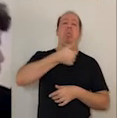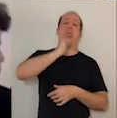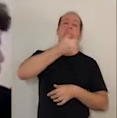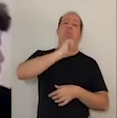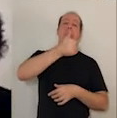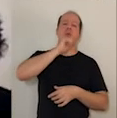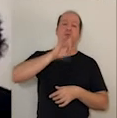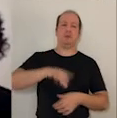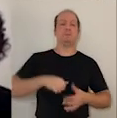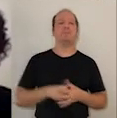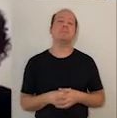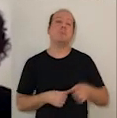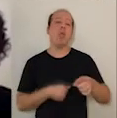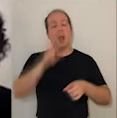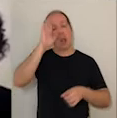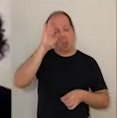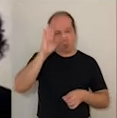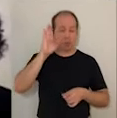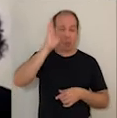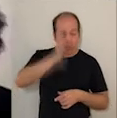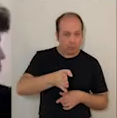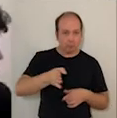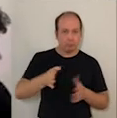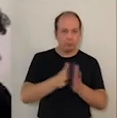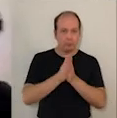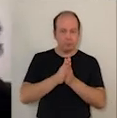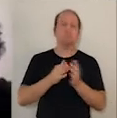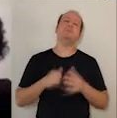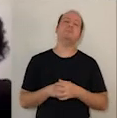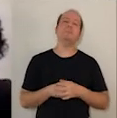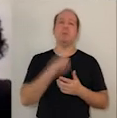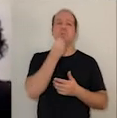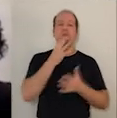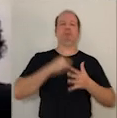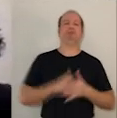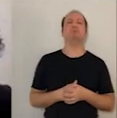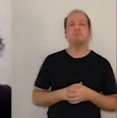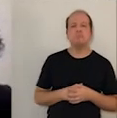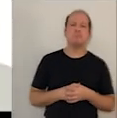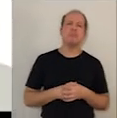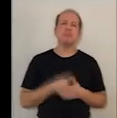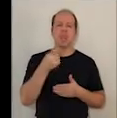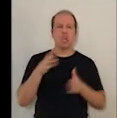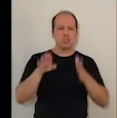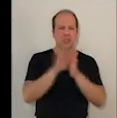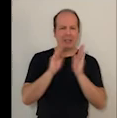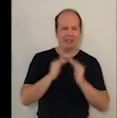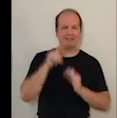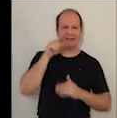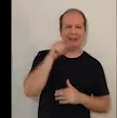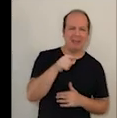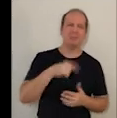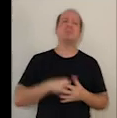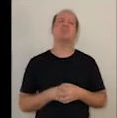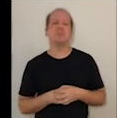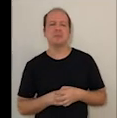É, Leone, vá direto ao ponto. Bom, cheguei à casa daquele levantino. Ele o